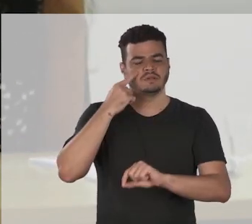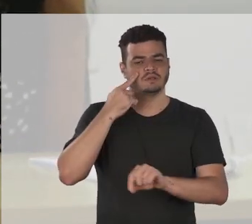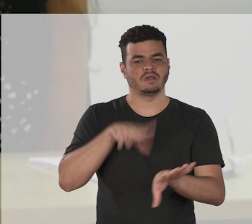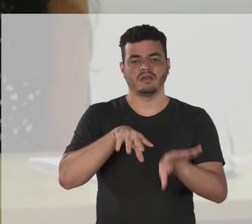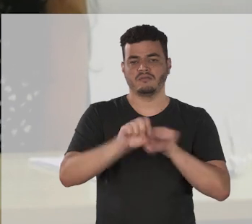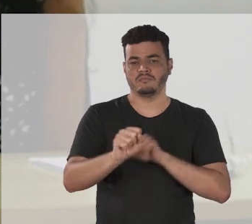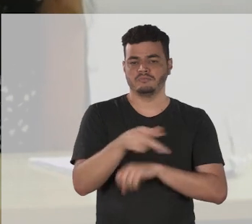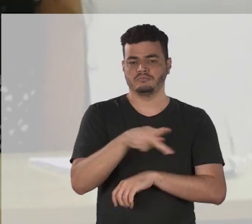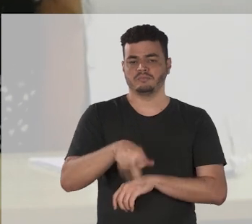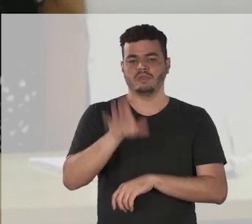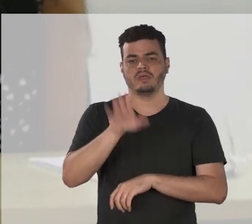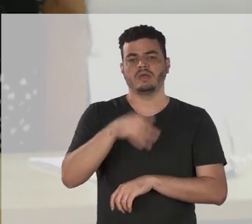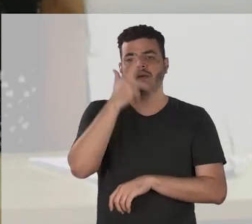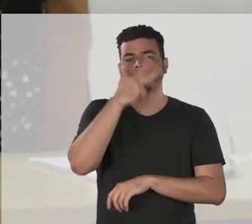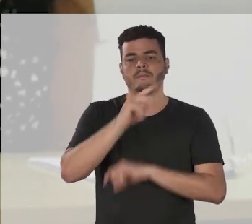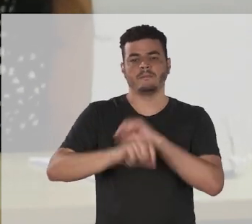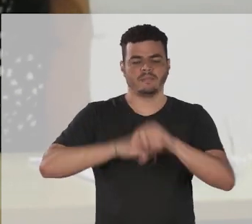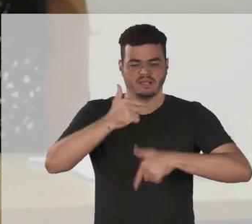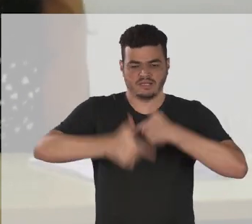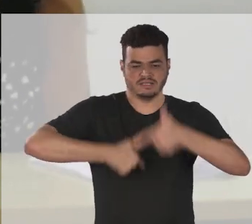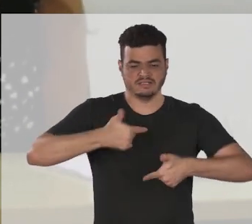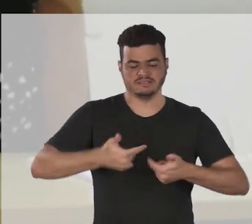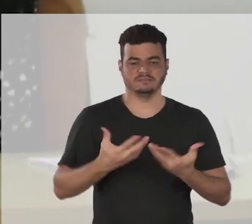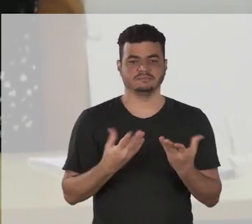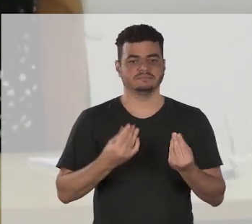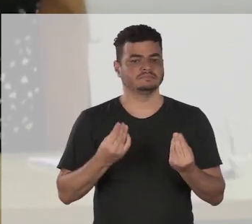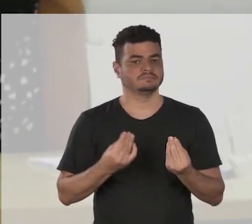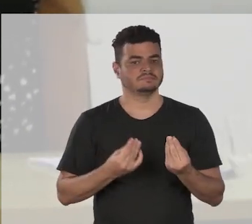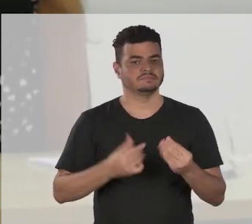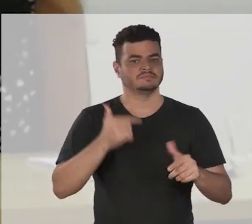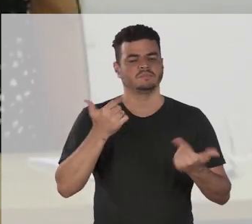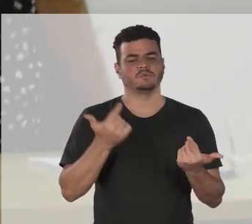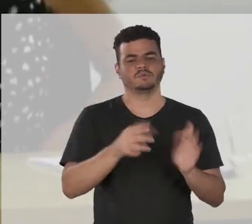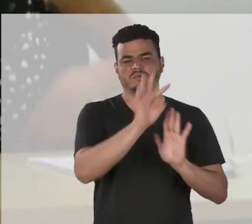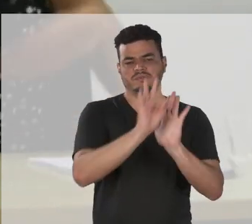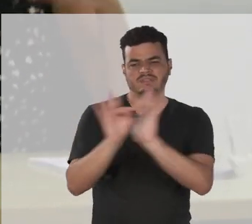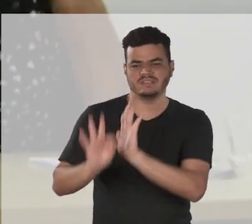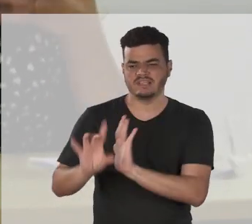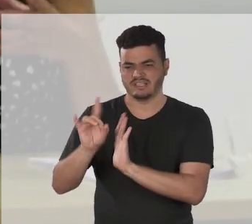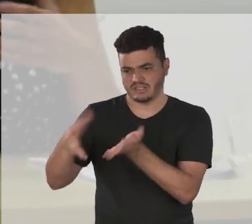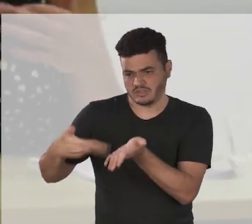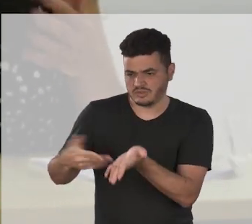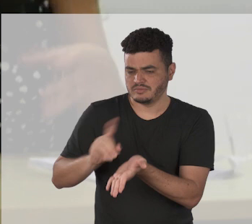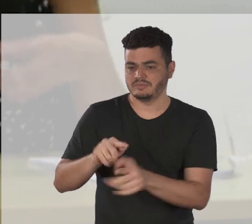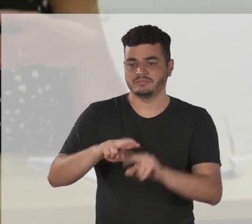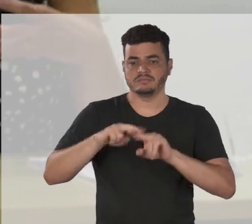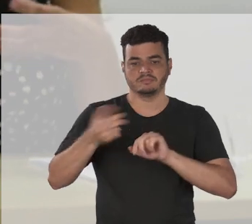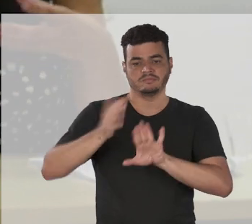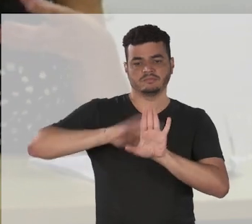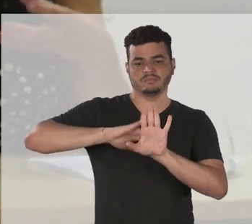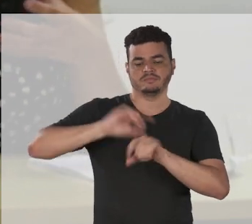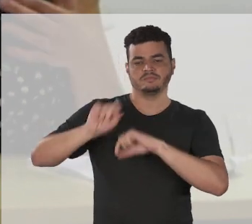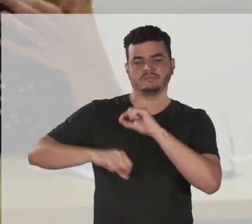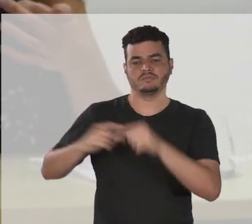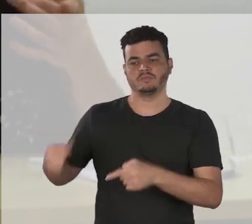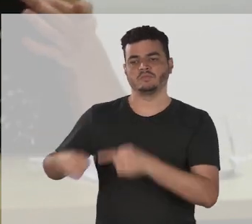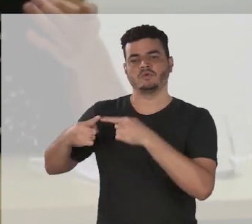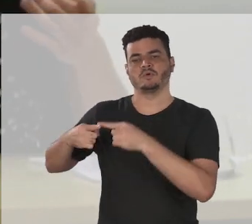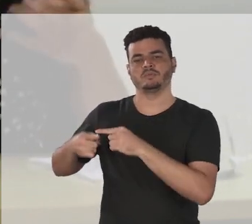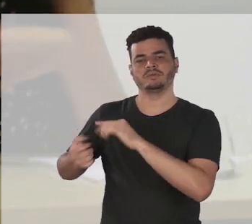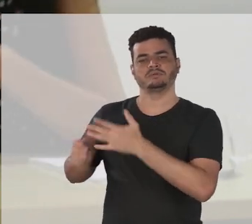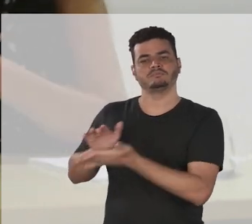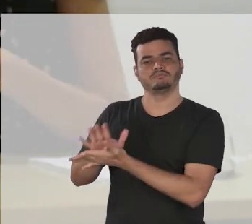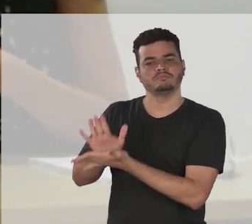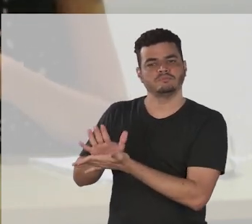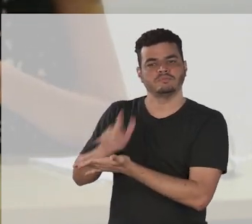docente se trabalha muito o tema dos textos e não do livro. Então, todas essas questões por aí,